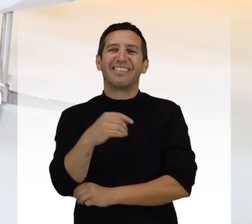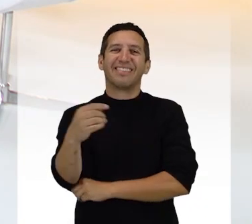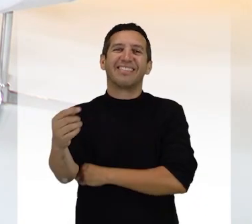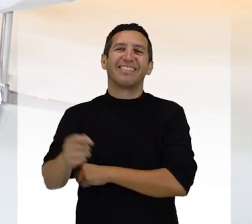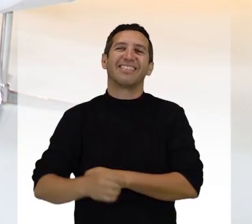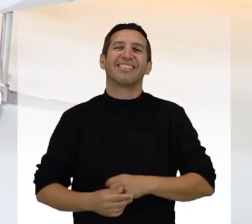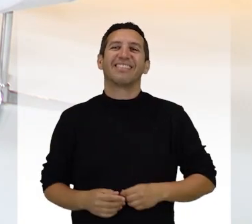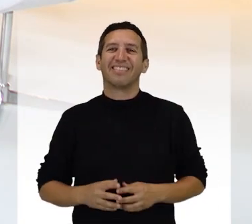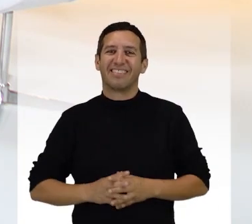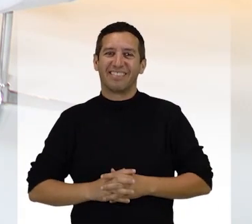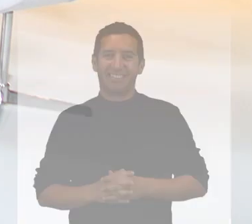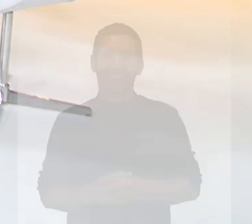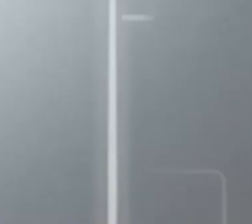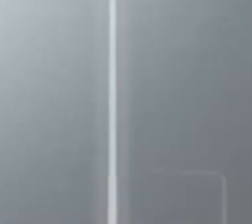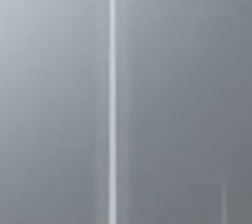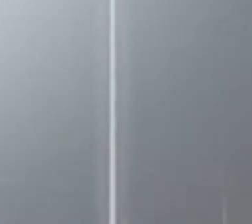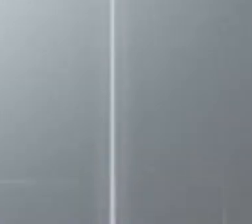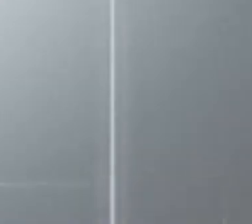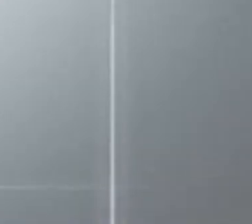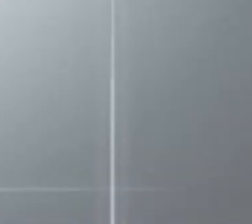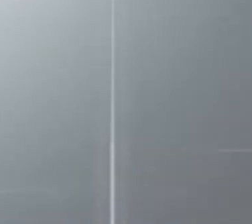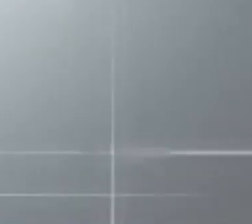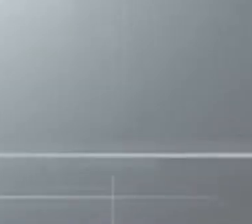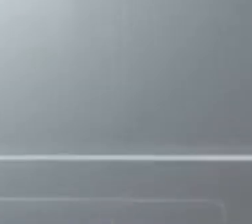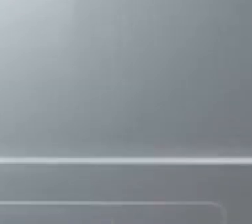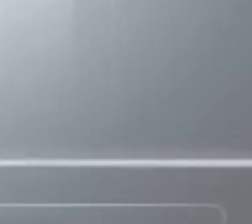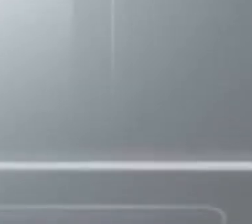Brumadinho. Eu volto já já.